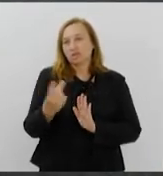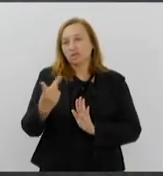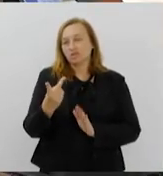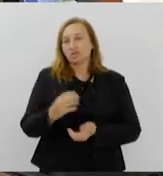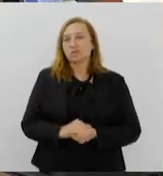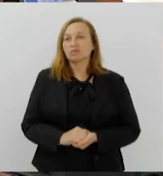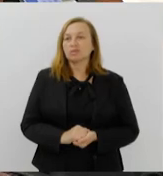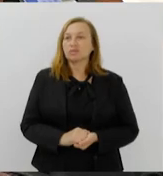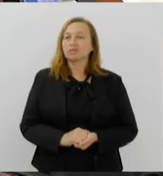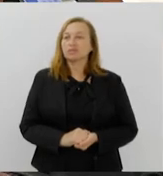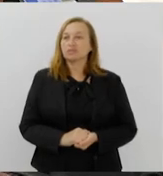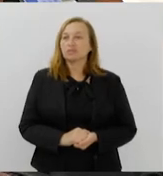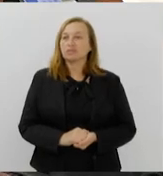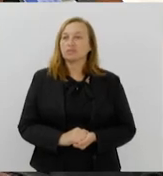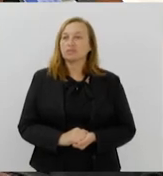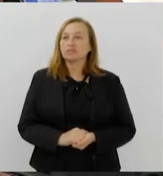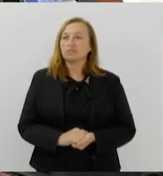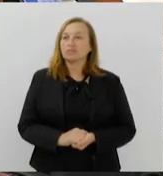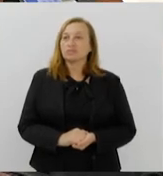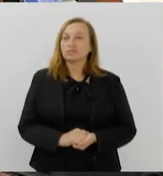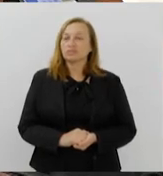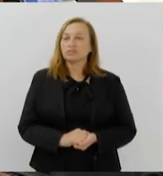emendas.